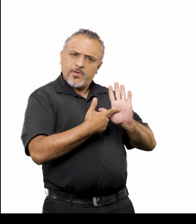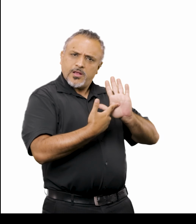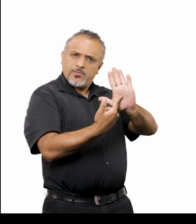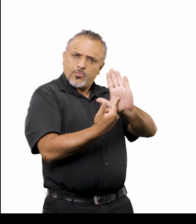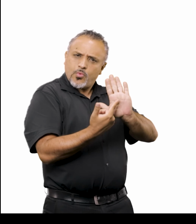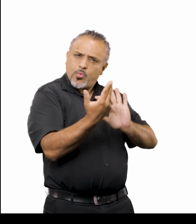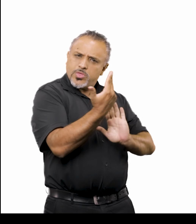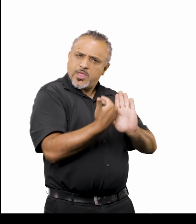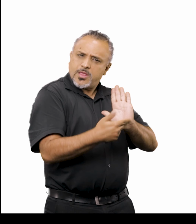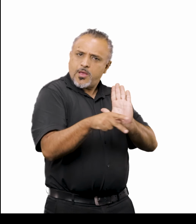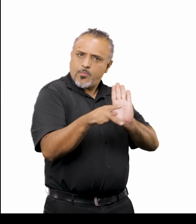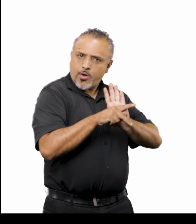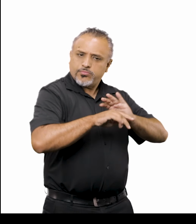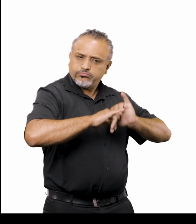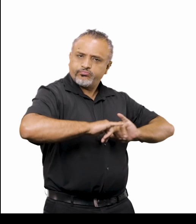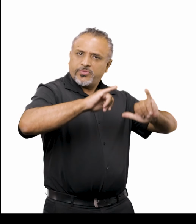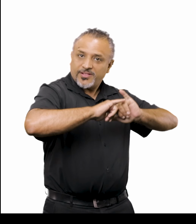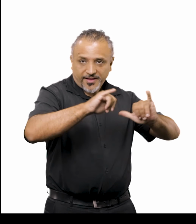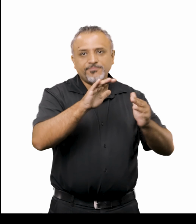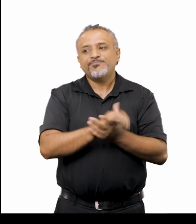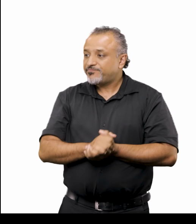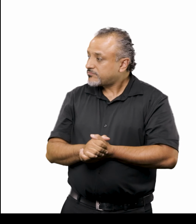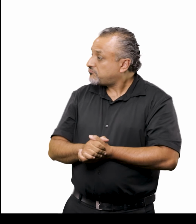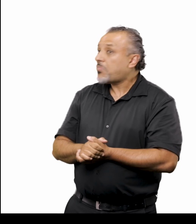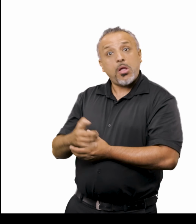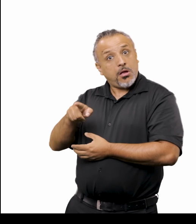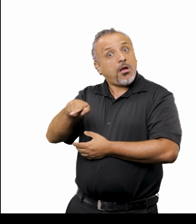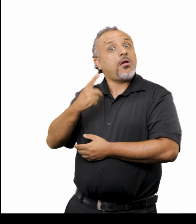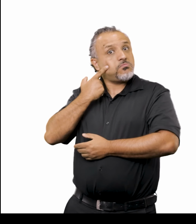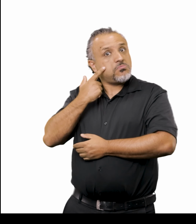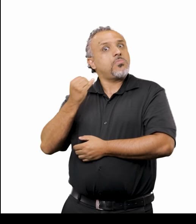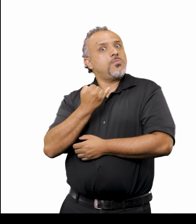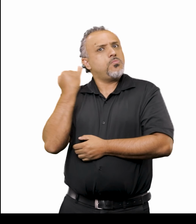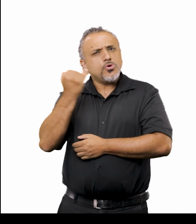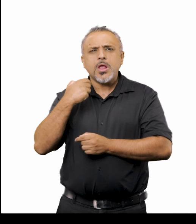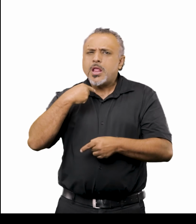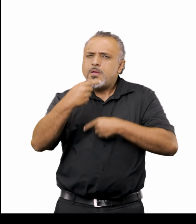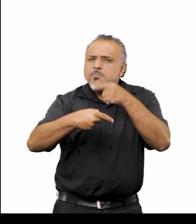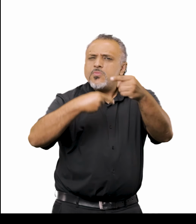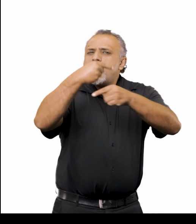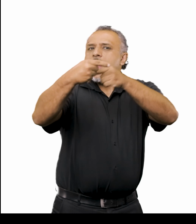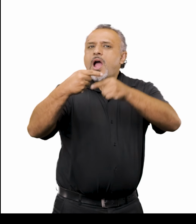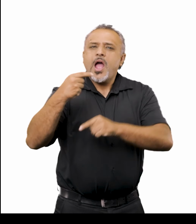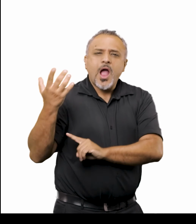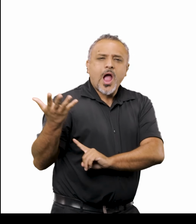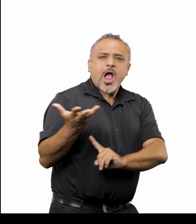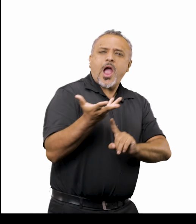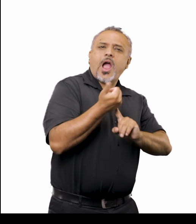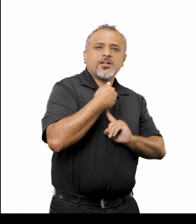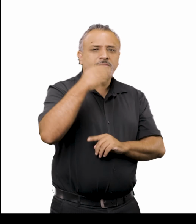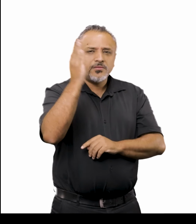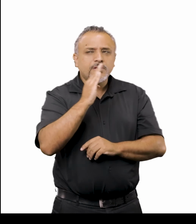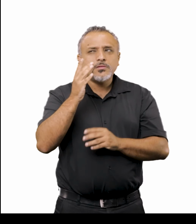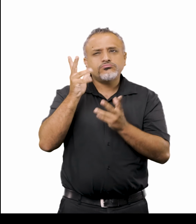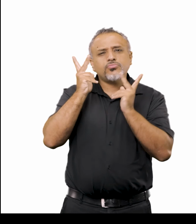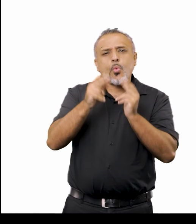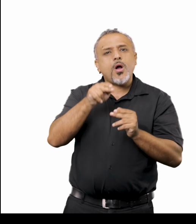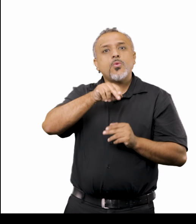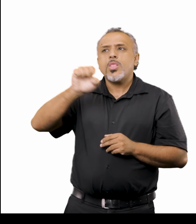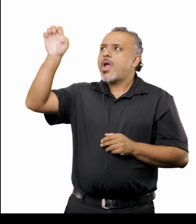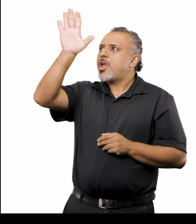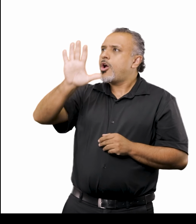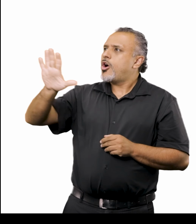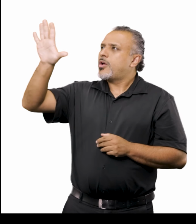no desenho de suas publicações. Por um lado, eles defendiam a importância de atualizar a arte brasileira com o que acontecia